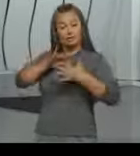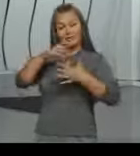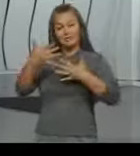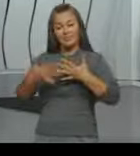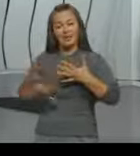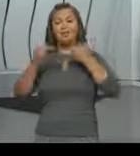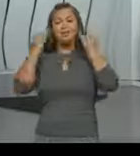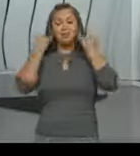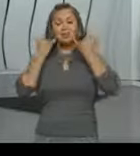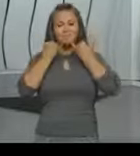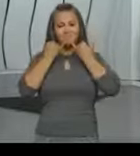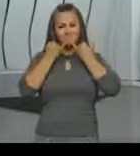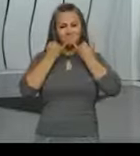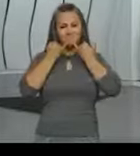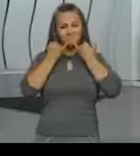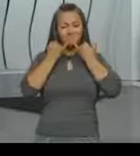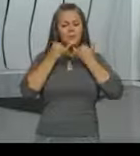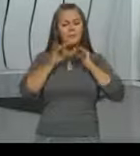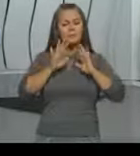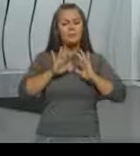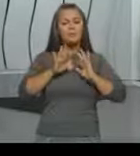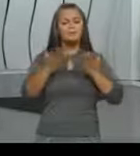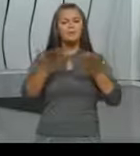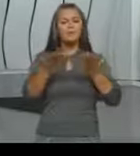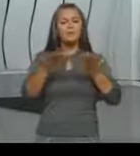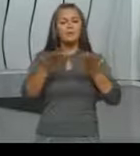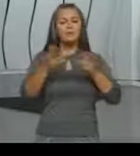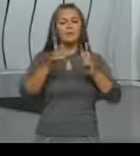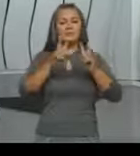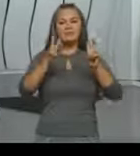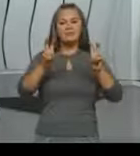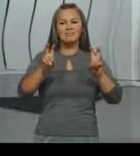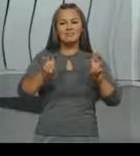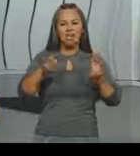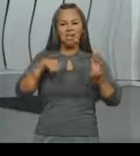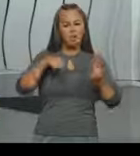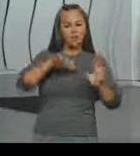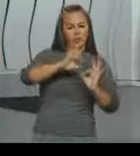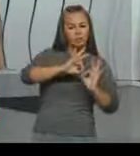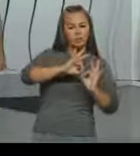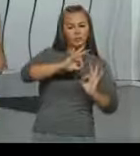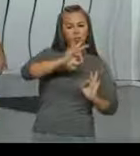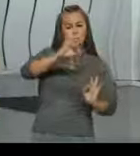de Libras. Nós vamos falar sobre unidade de medidas